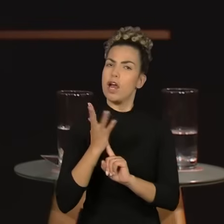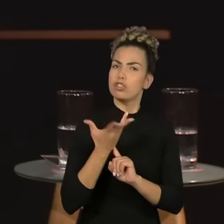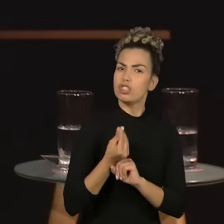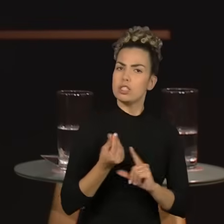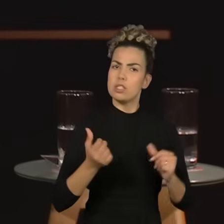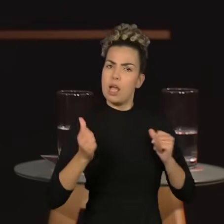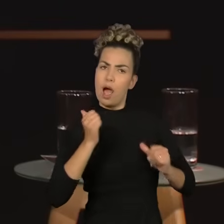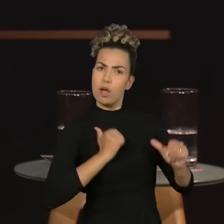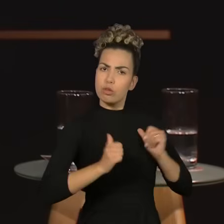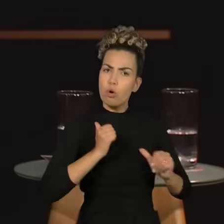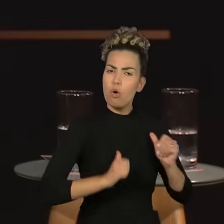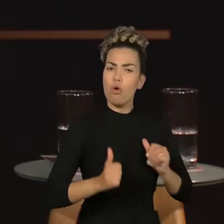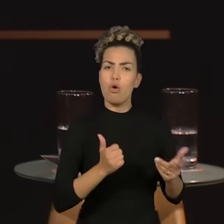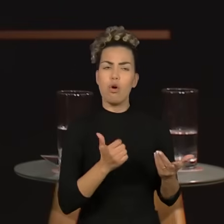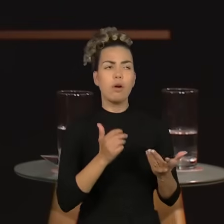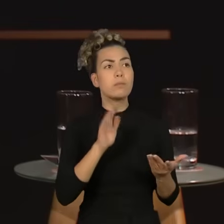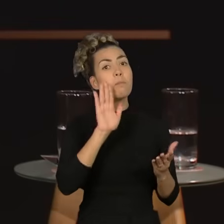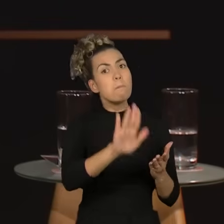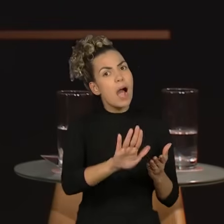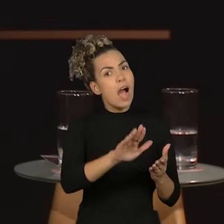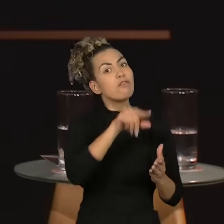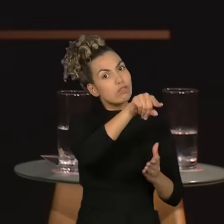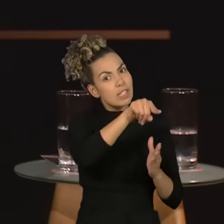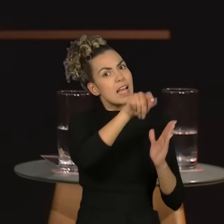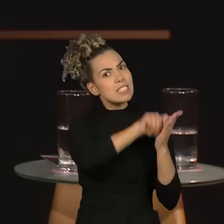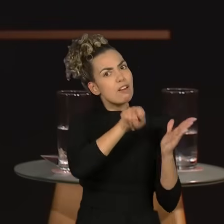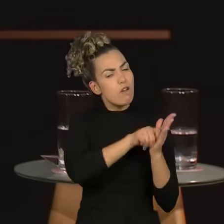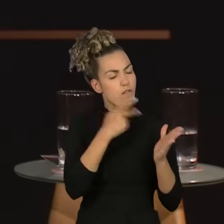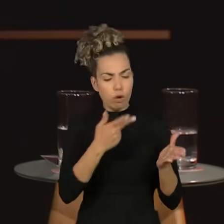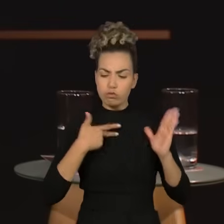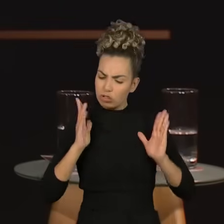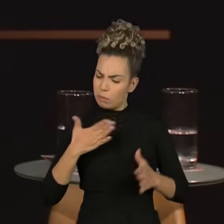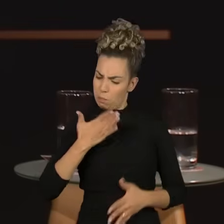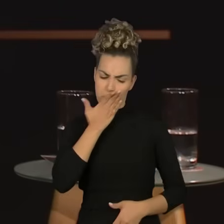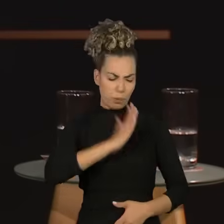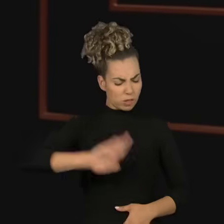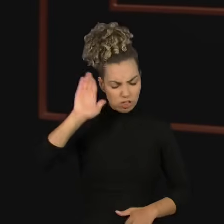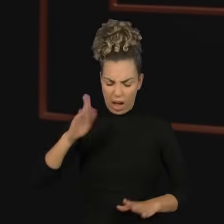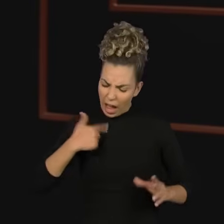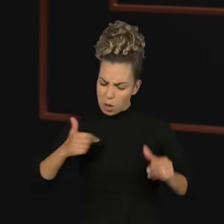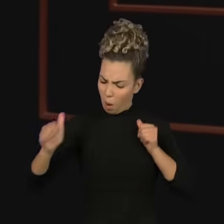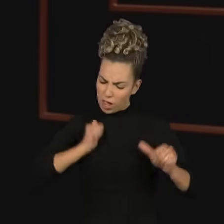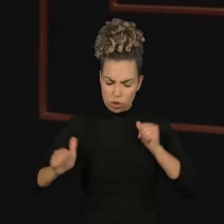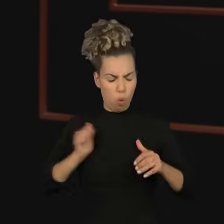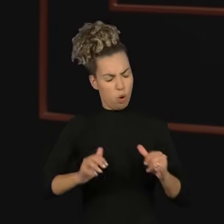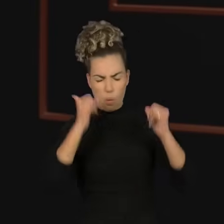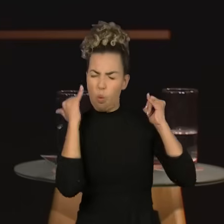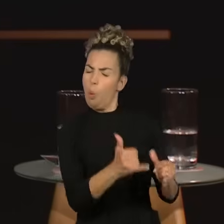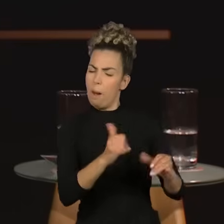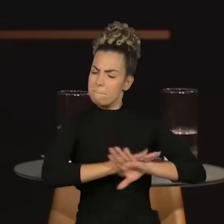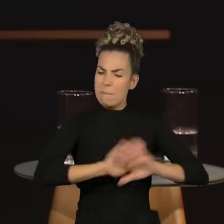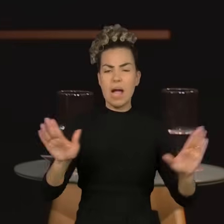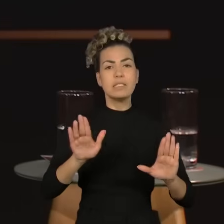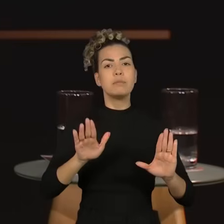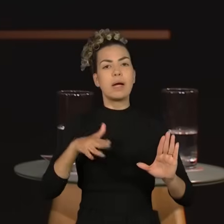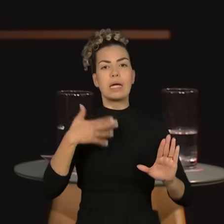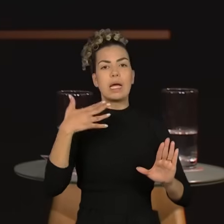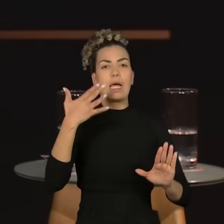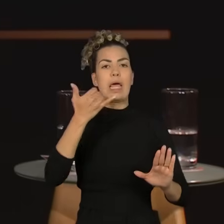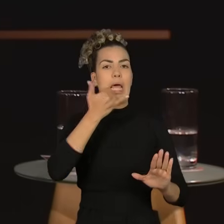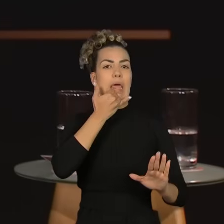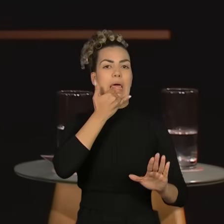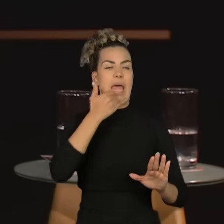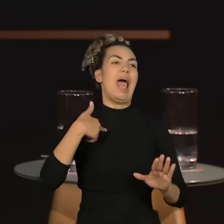vezes em que você prometeu a si mesmo que nunca mais seria ator e as inúmeras vezes que você descumpriu essa promessa.